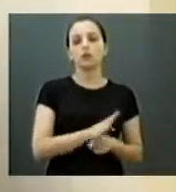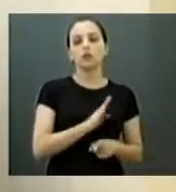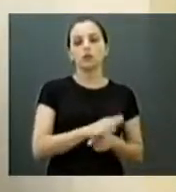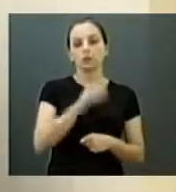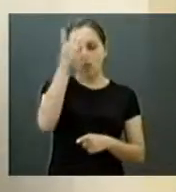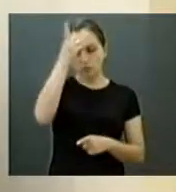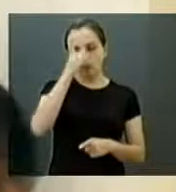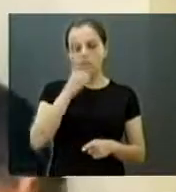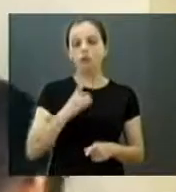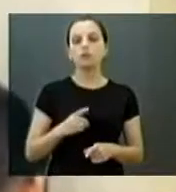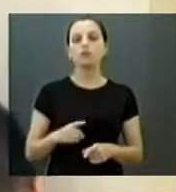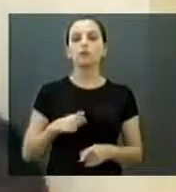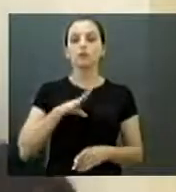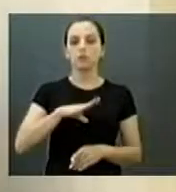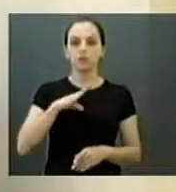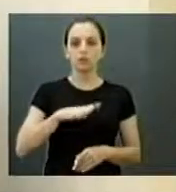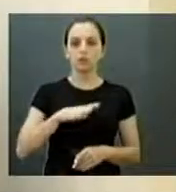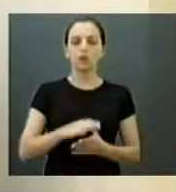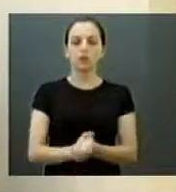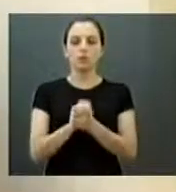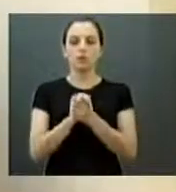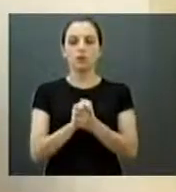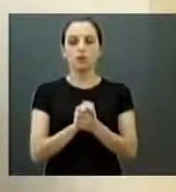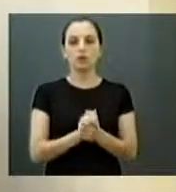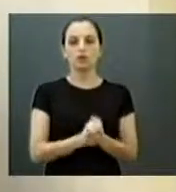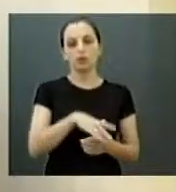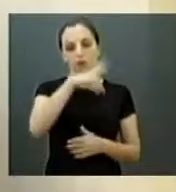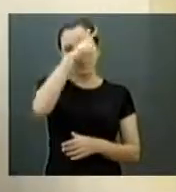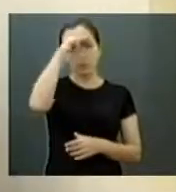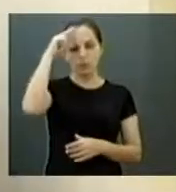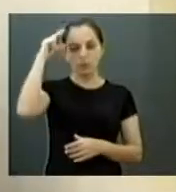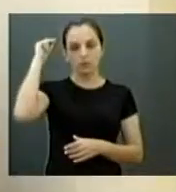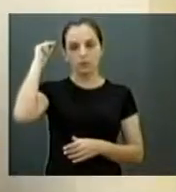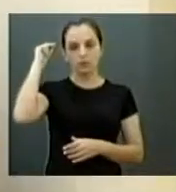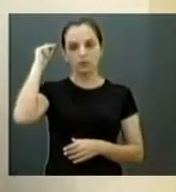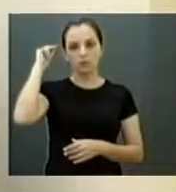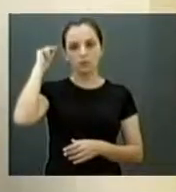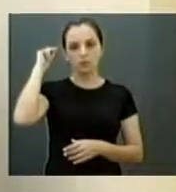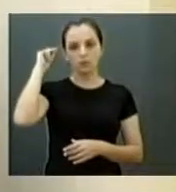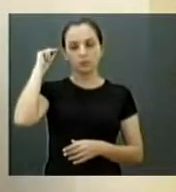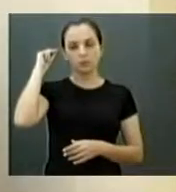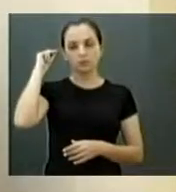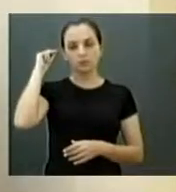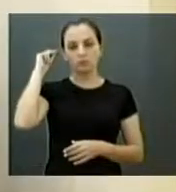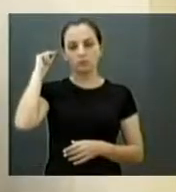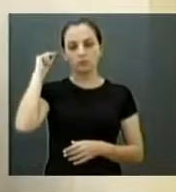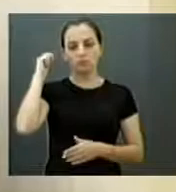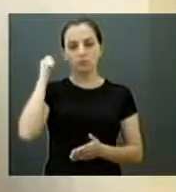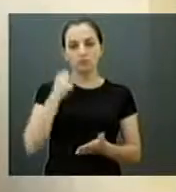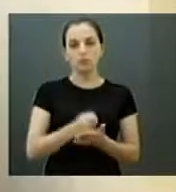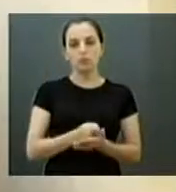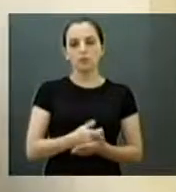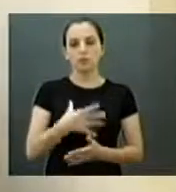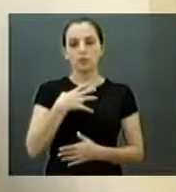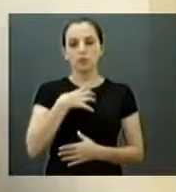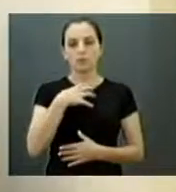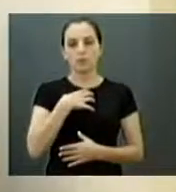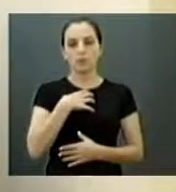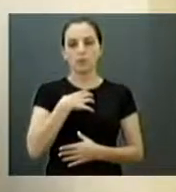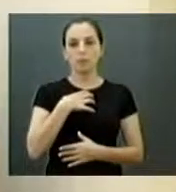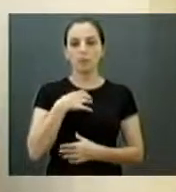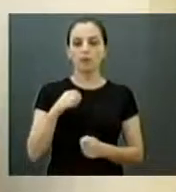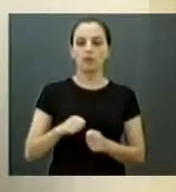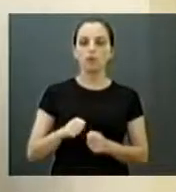nossa cidade. E gostaria também de parabenizar o prefeito, mais um minuto, que, assumindo essa postura,